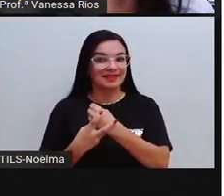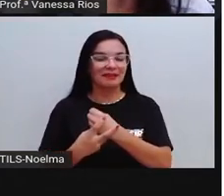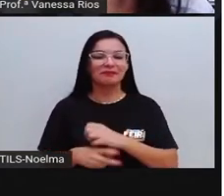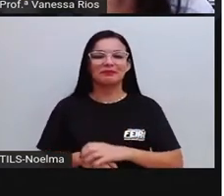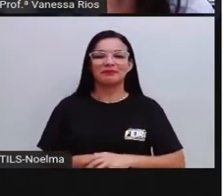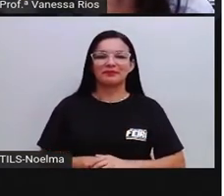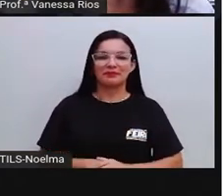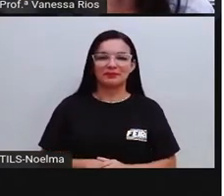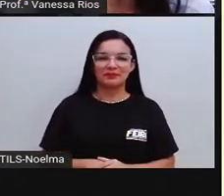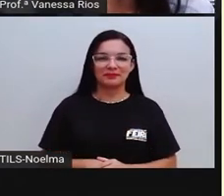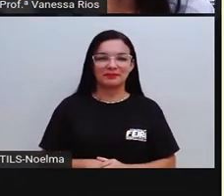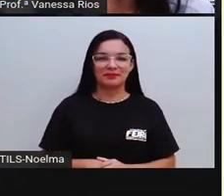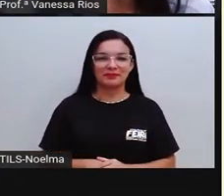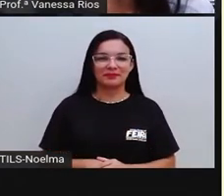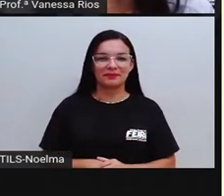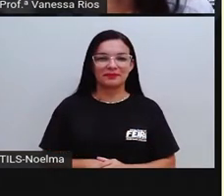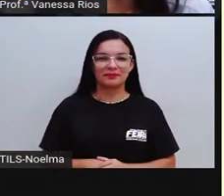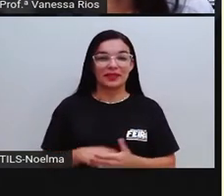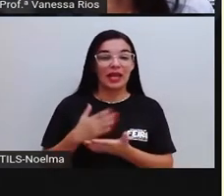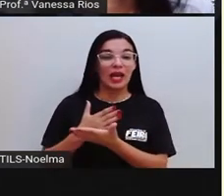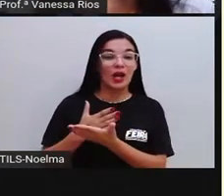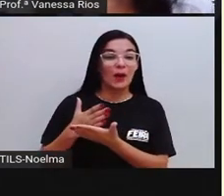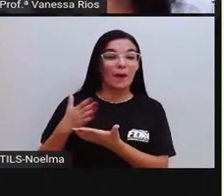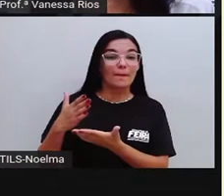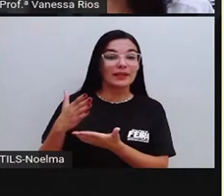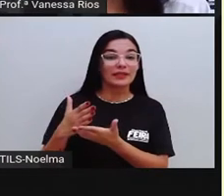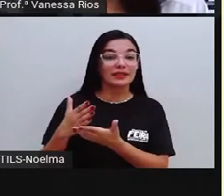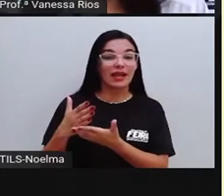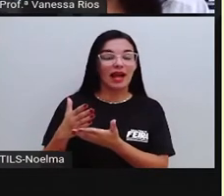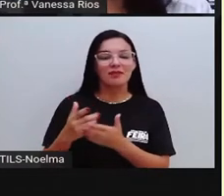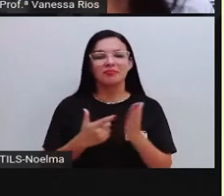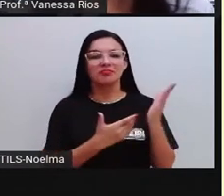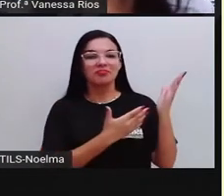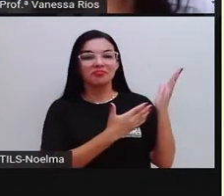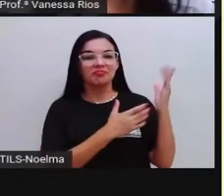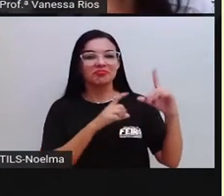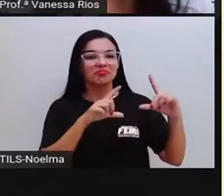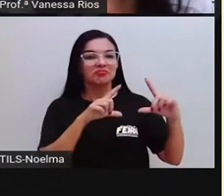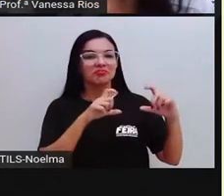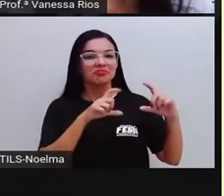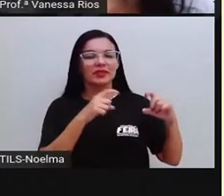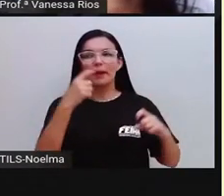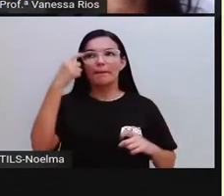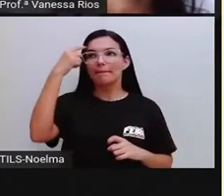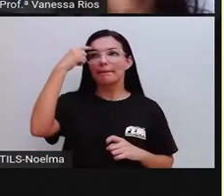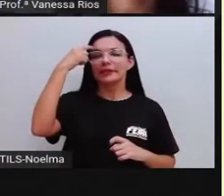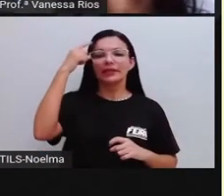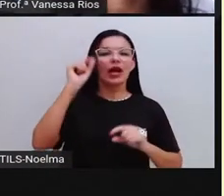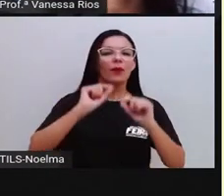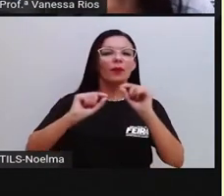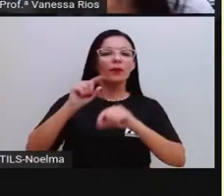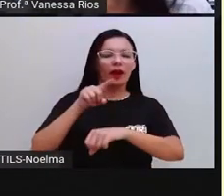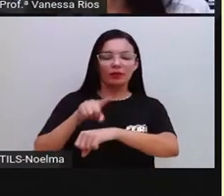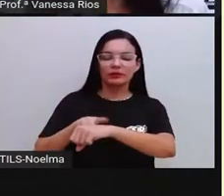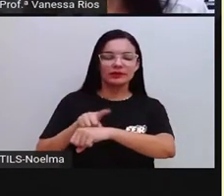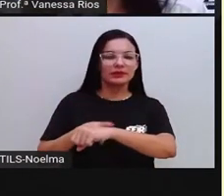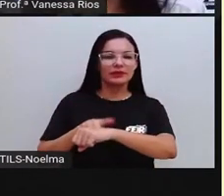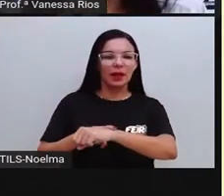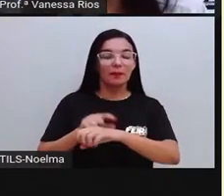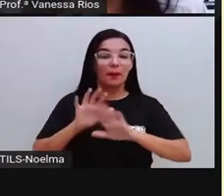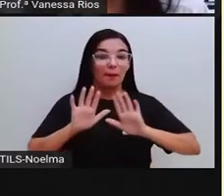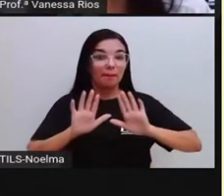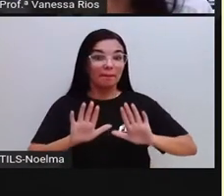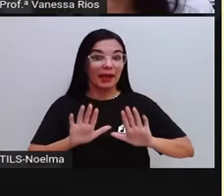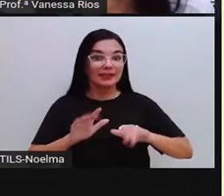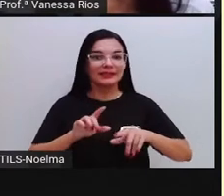só. Para começar aí, a Pró traz logo essa imagem para a gente pensar em tempos verbais, mas antes de pensar